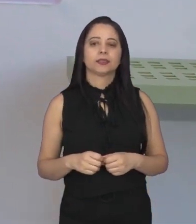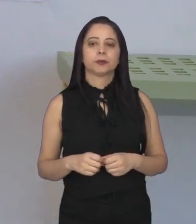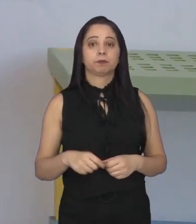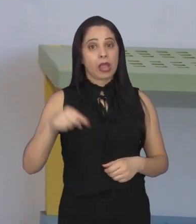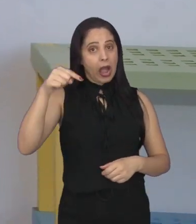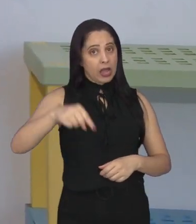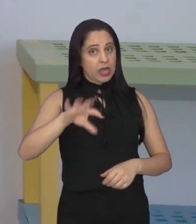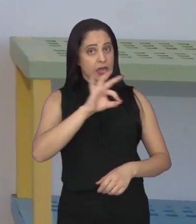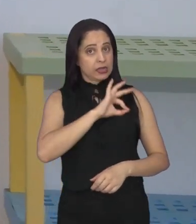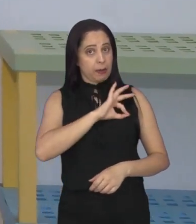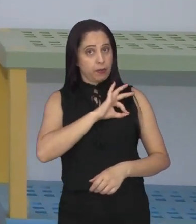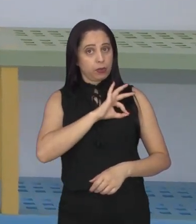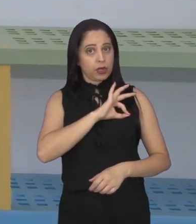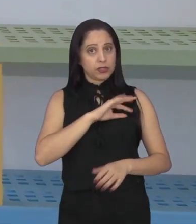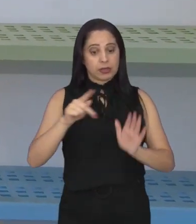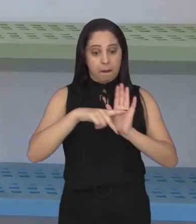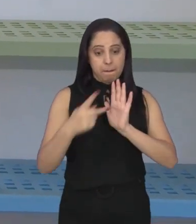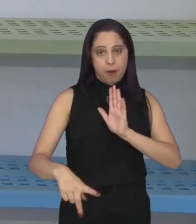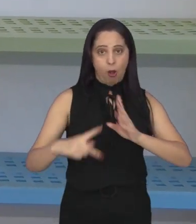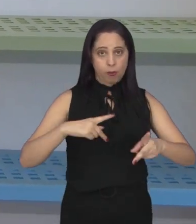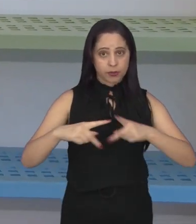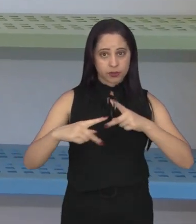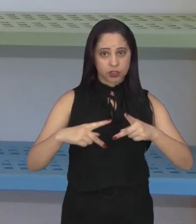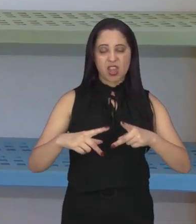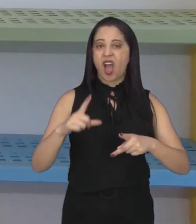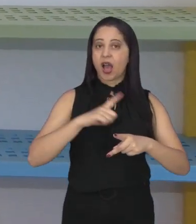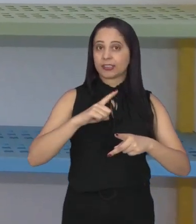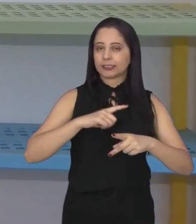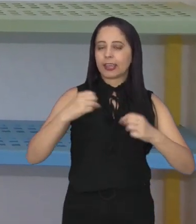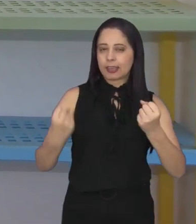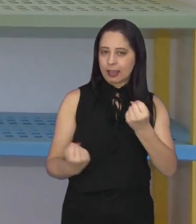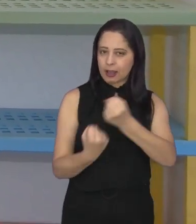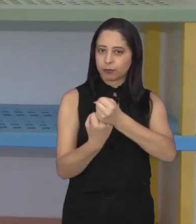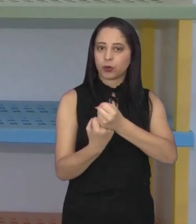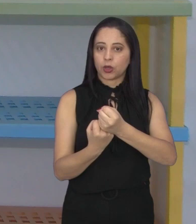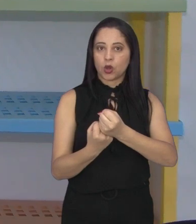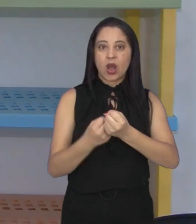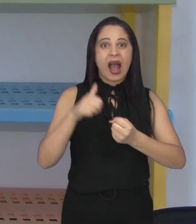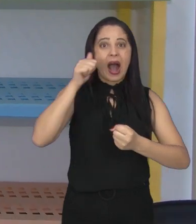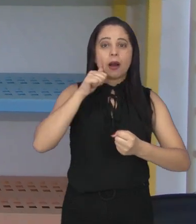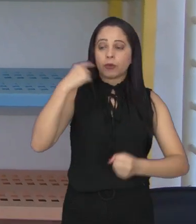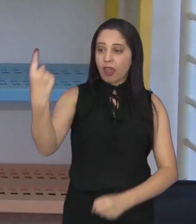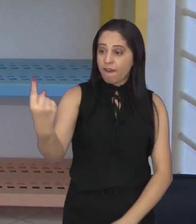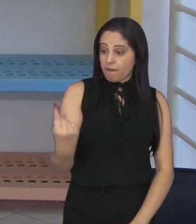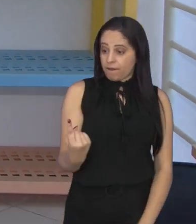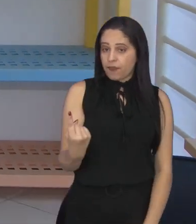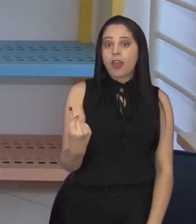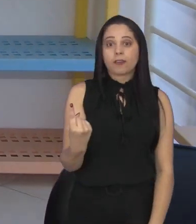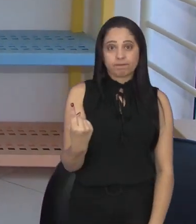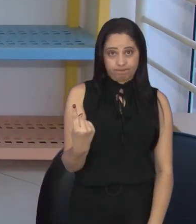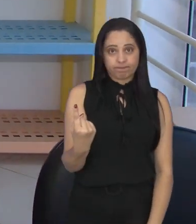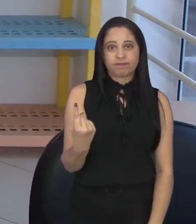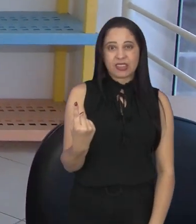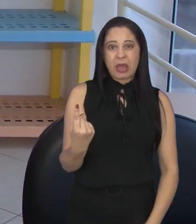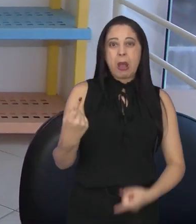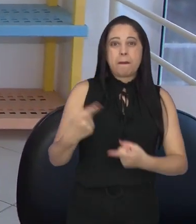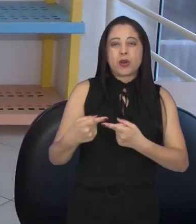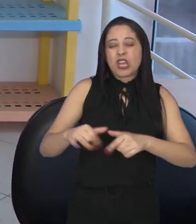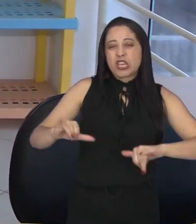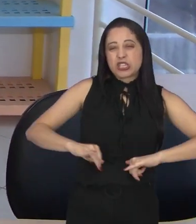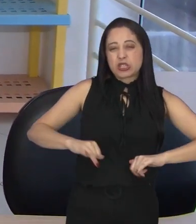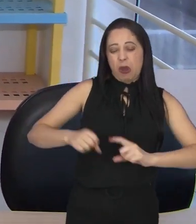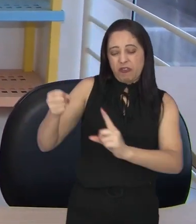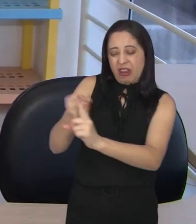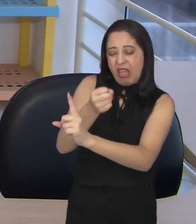José dos Campos tem uma outra retaguarda no atendimento às vítimas. As mulheres que chegam, por exemplo, nesse espaço, vítimas de